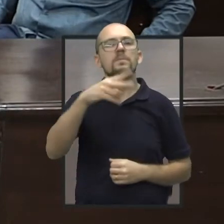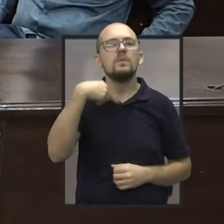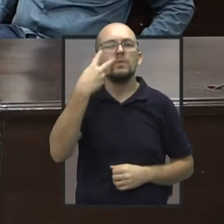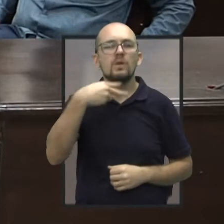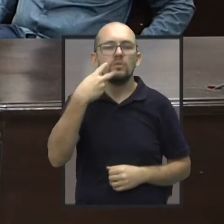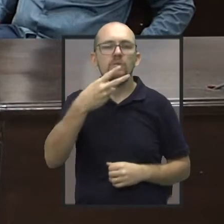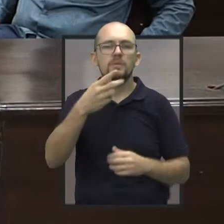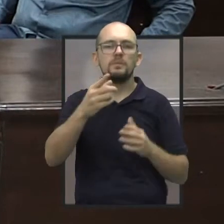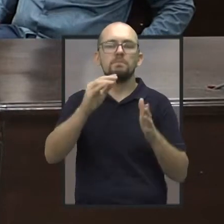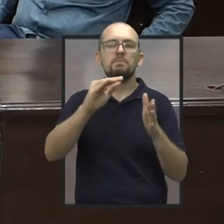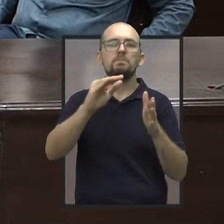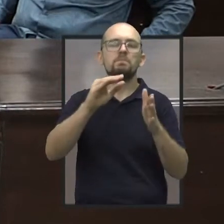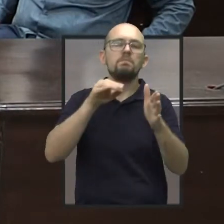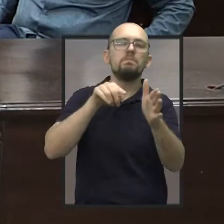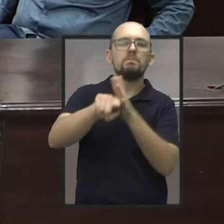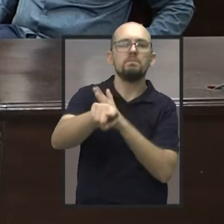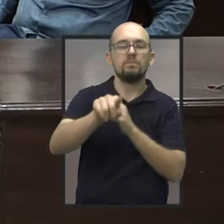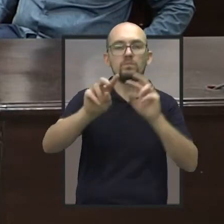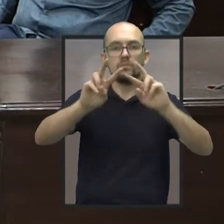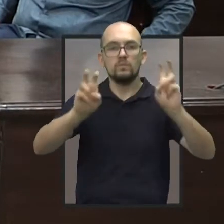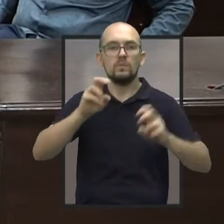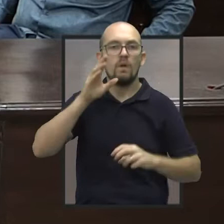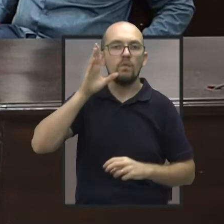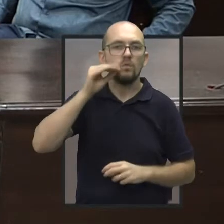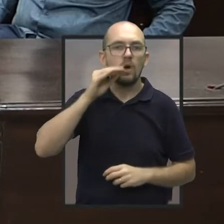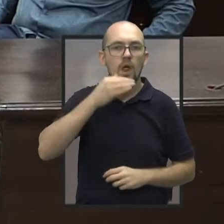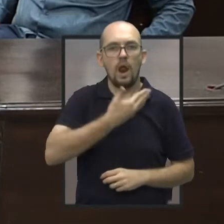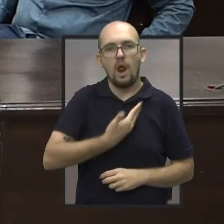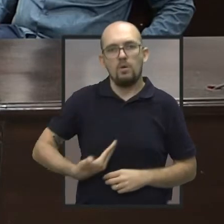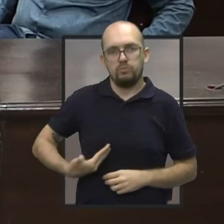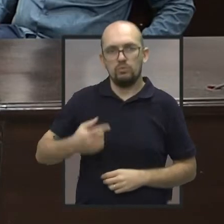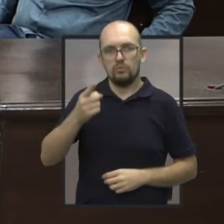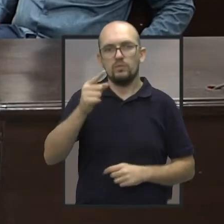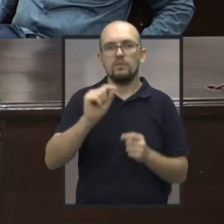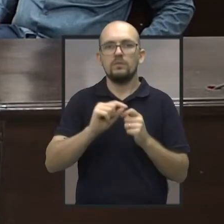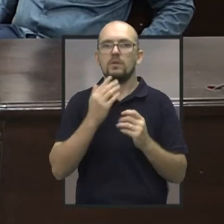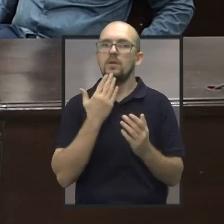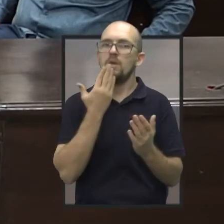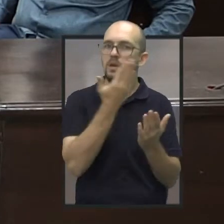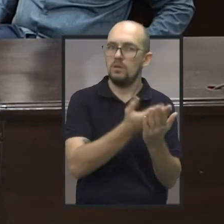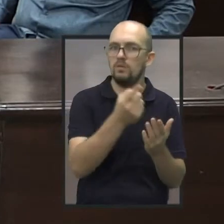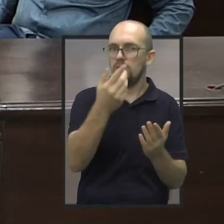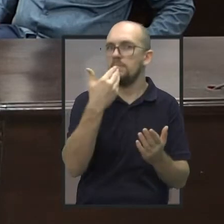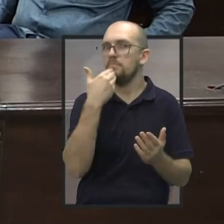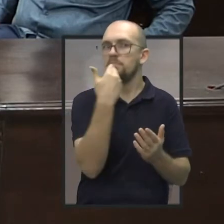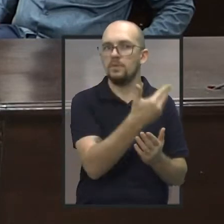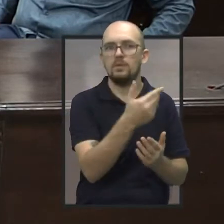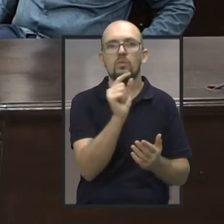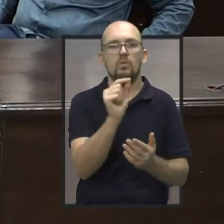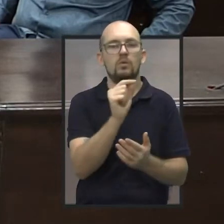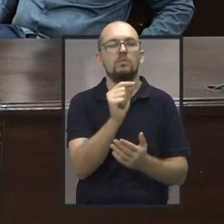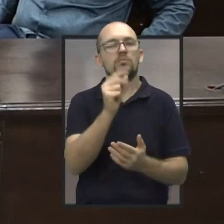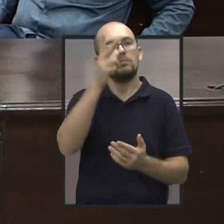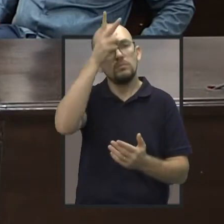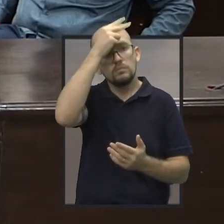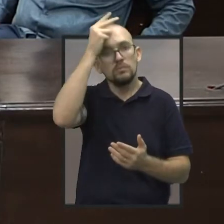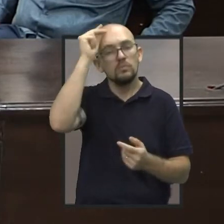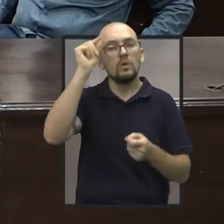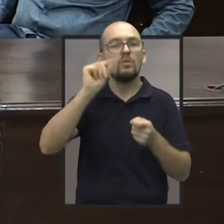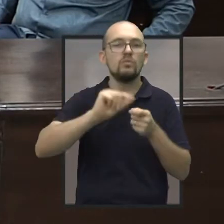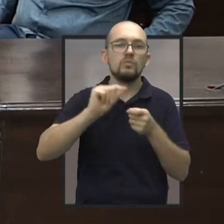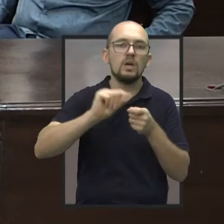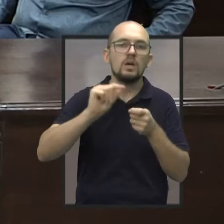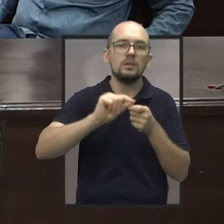pensando na proteção dos servidores públicos, né, o senhor fez um requerimento pedindo para que a prefeitura faça o